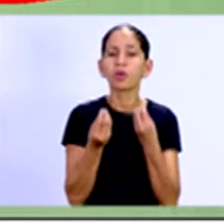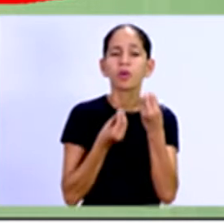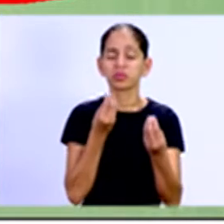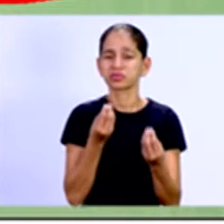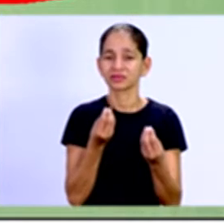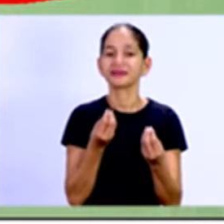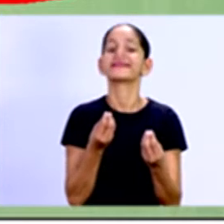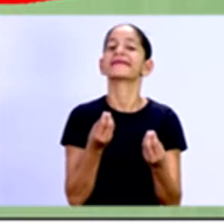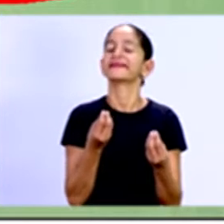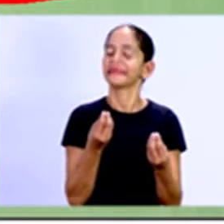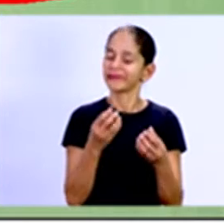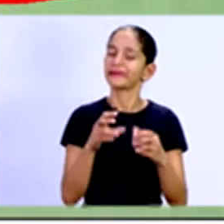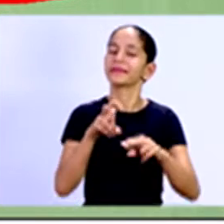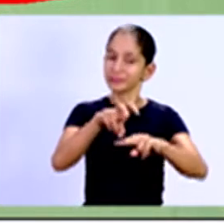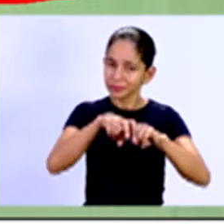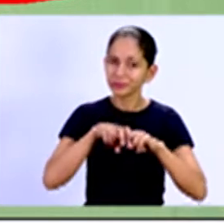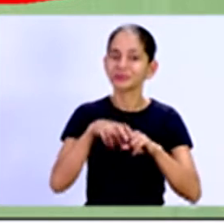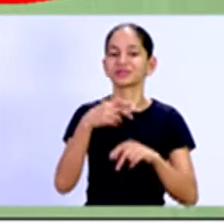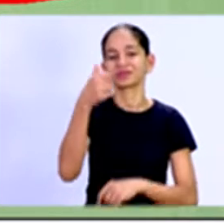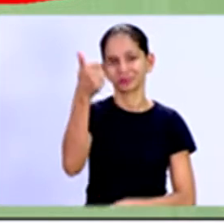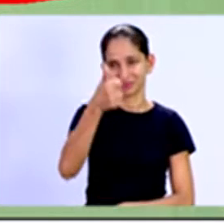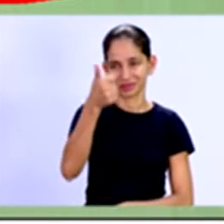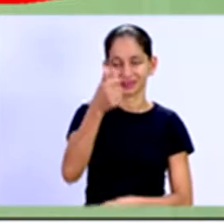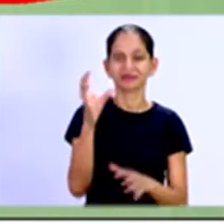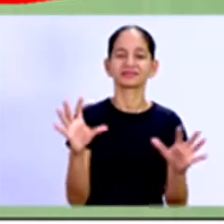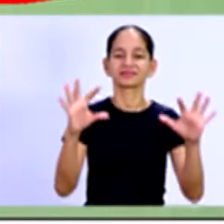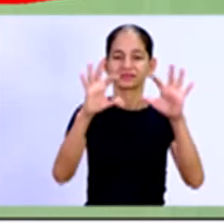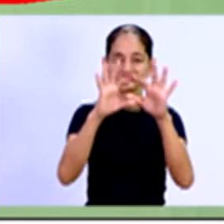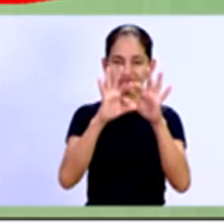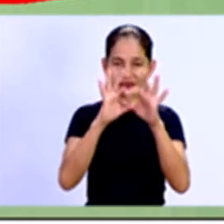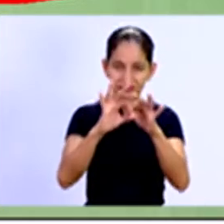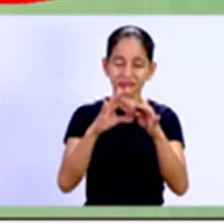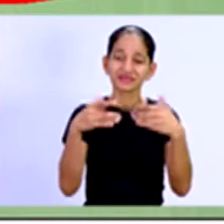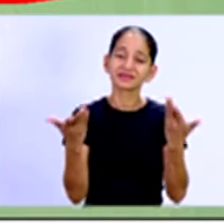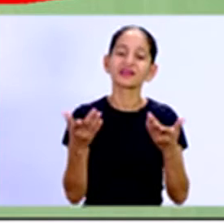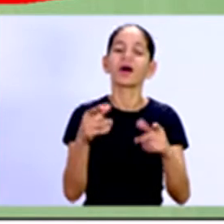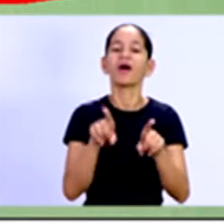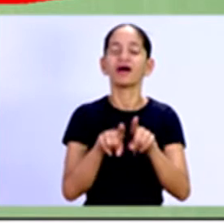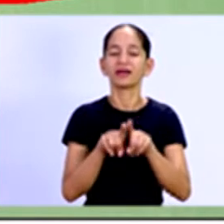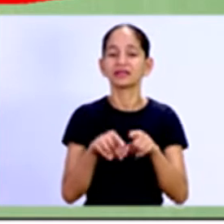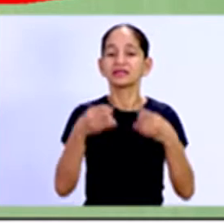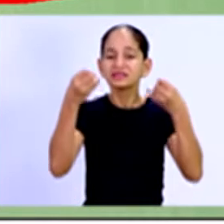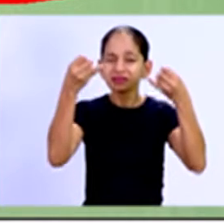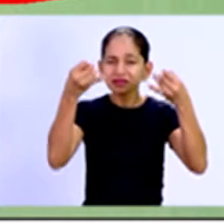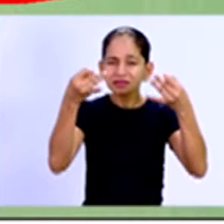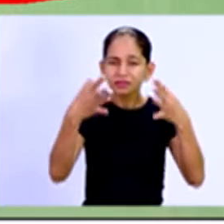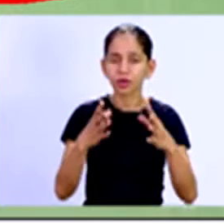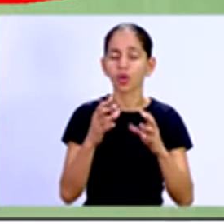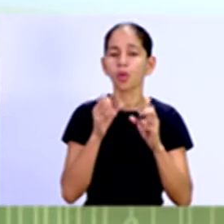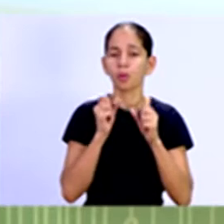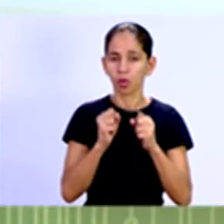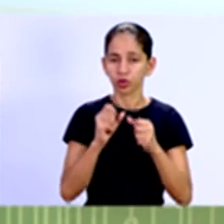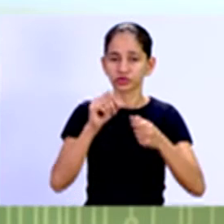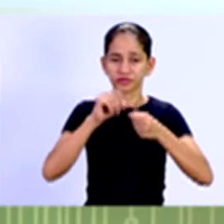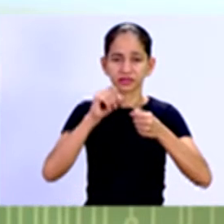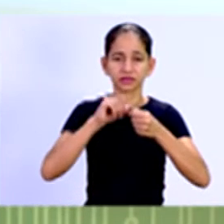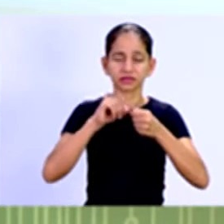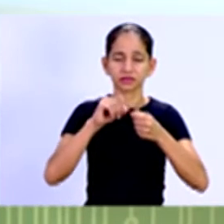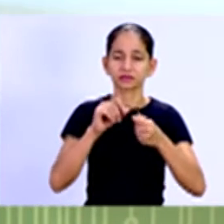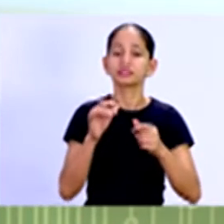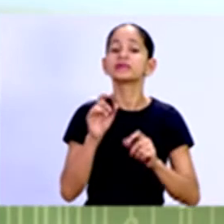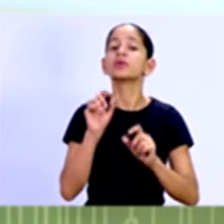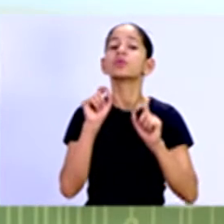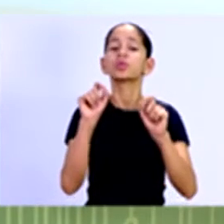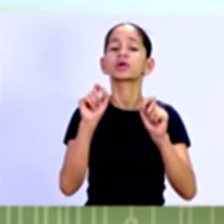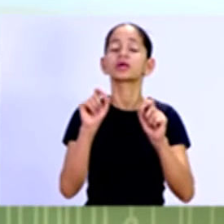é um imperativo categórico, né, de Kant. Isso é um imperativo que ele traz. O que eu posso fazer? O que